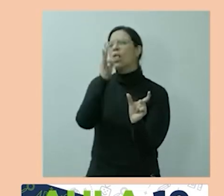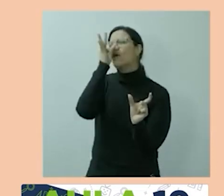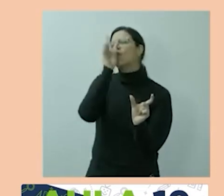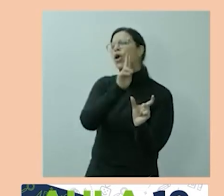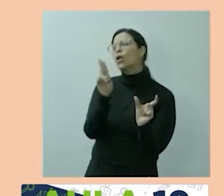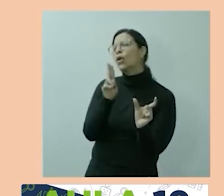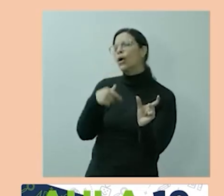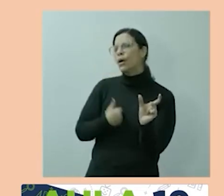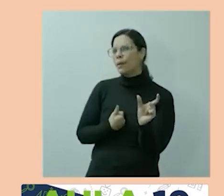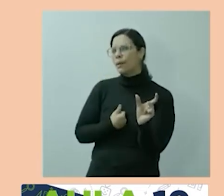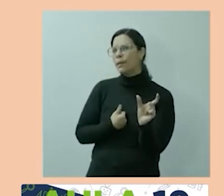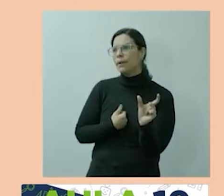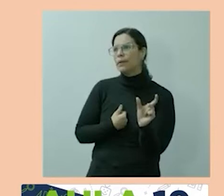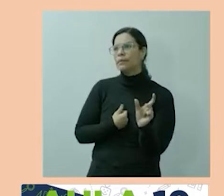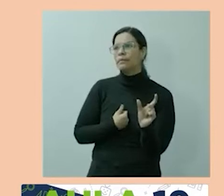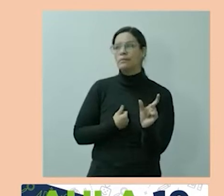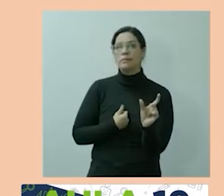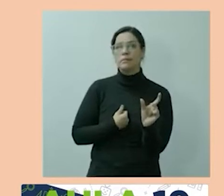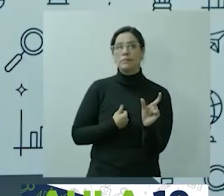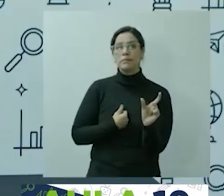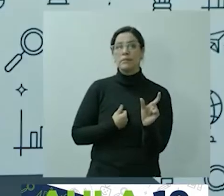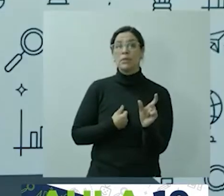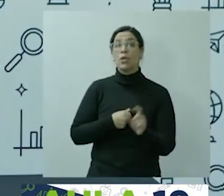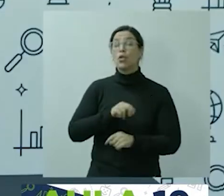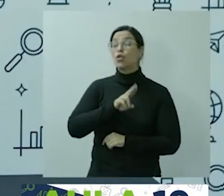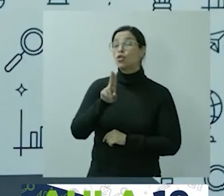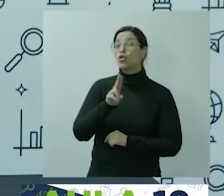é essa? Uma